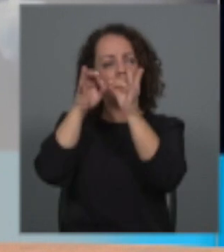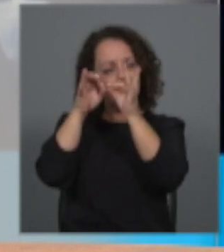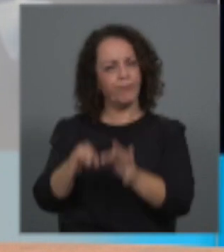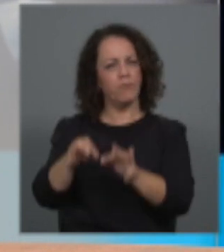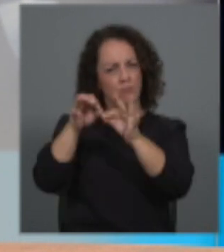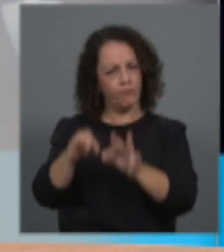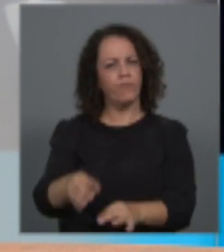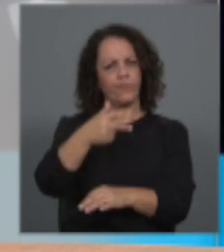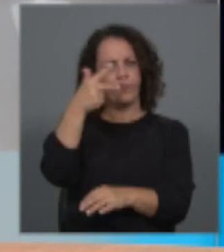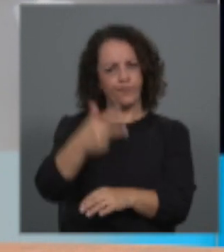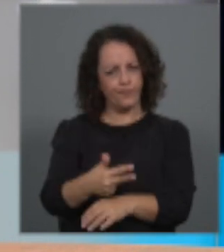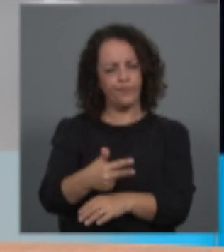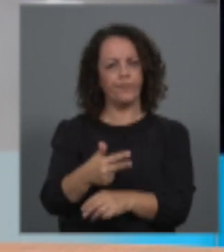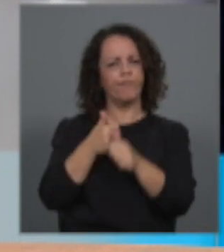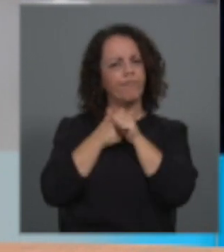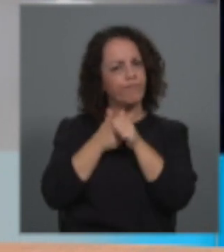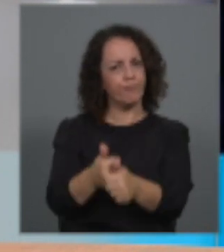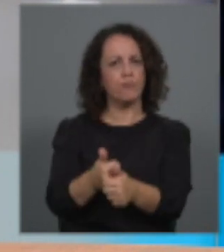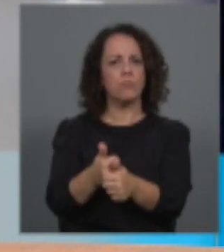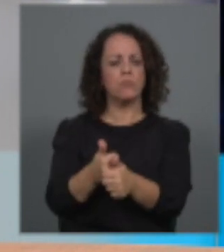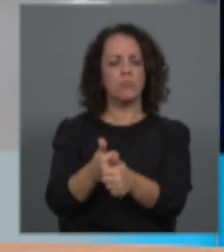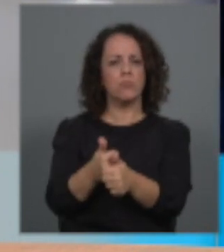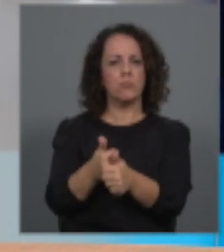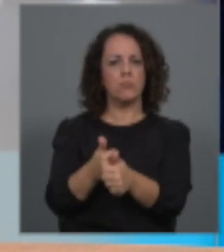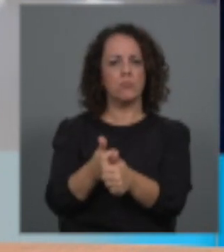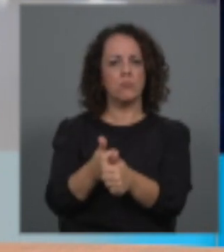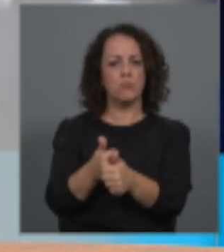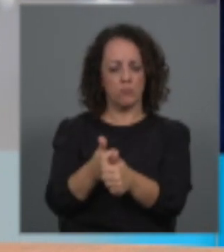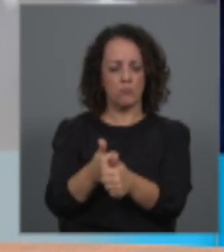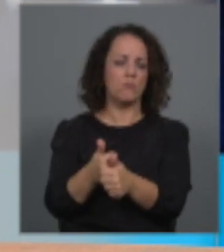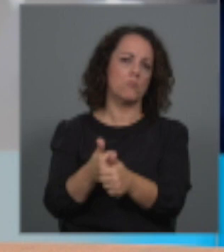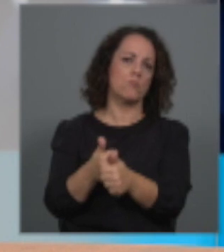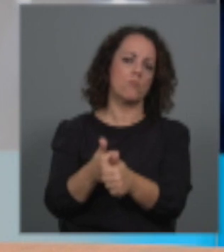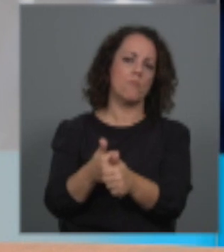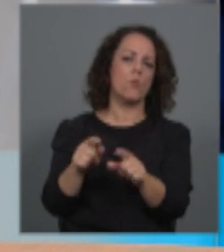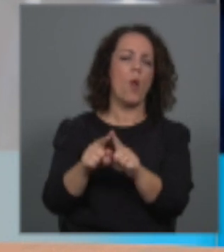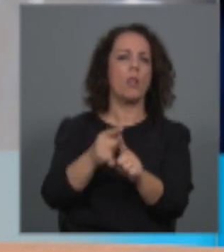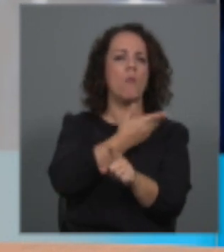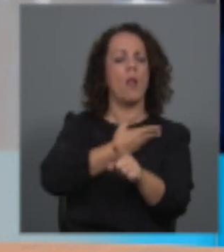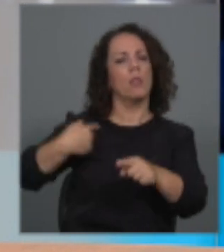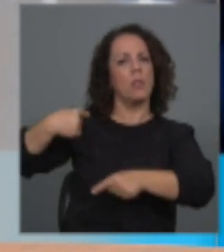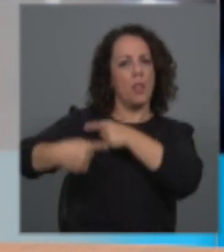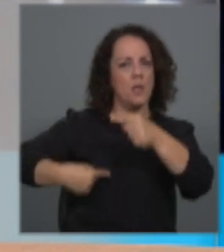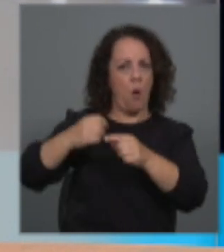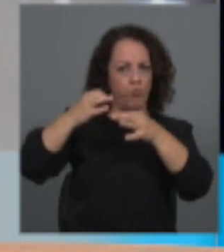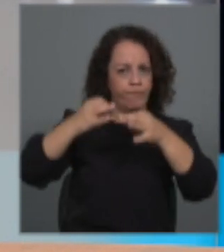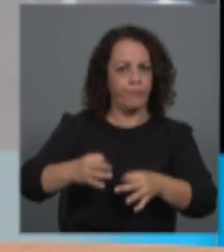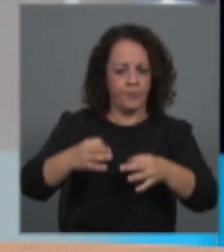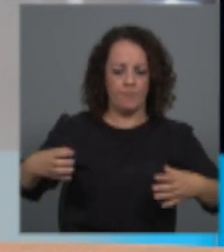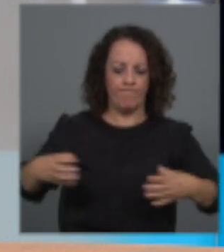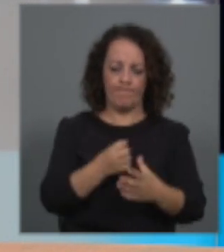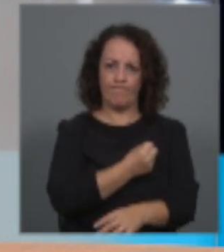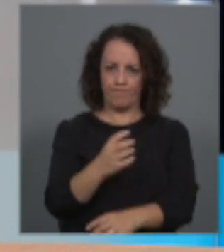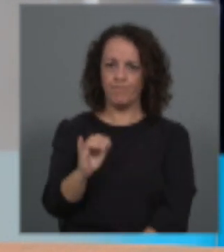profundamente e fielmente a tradição apostólica. E aqui